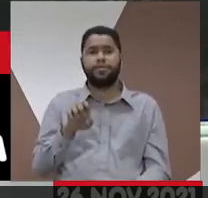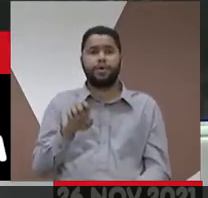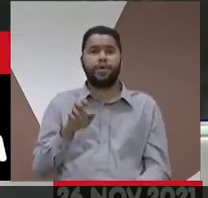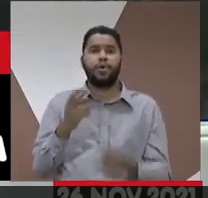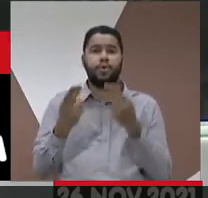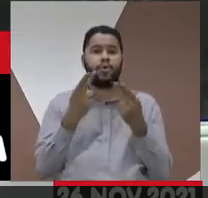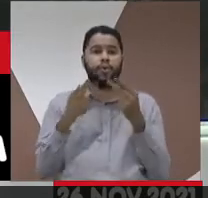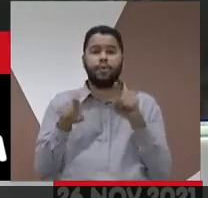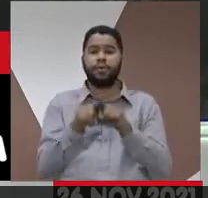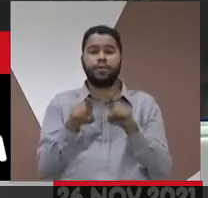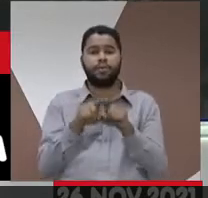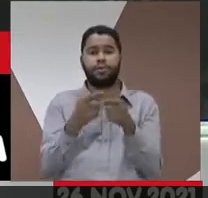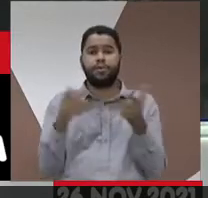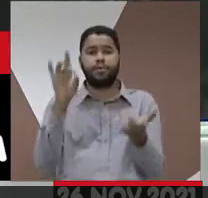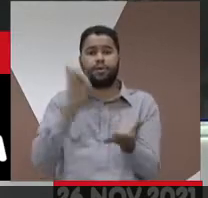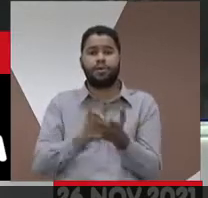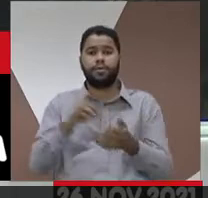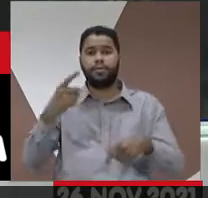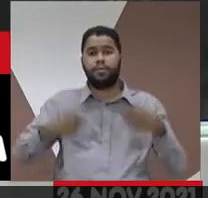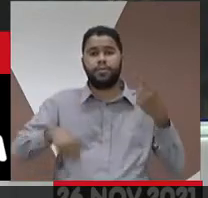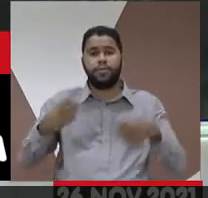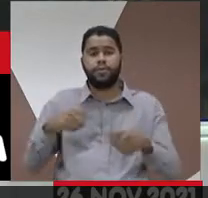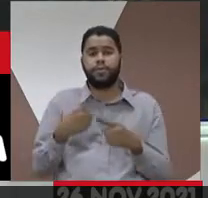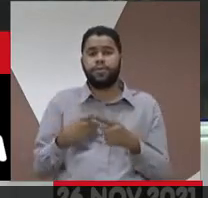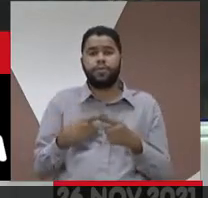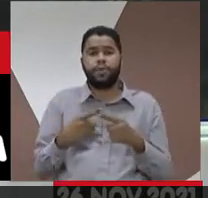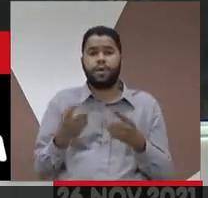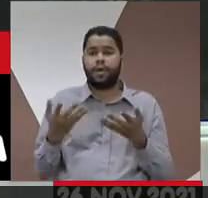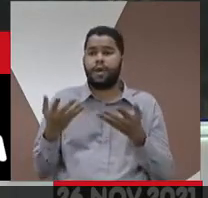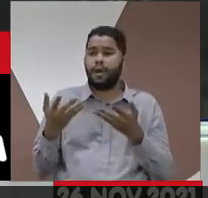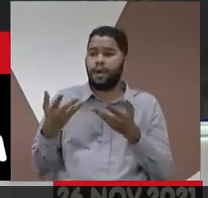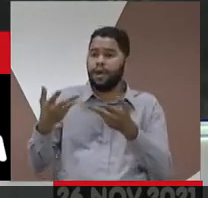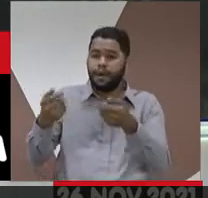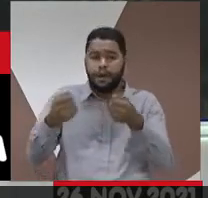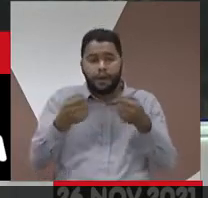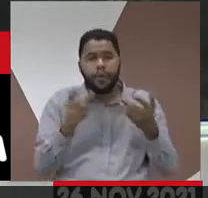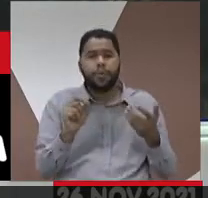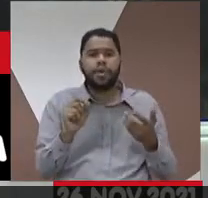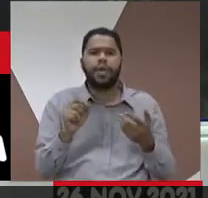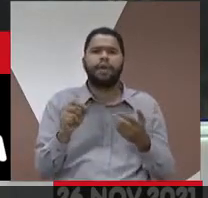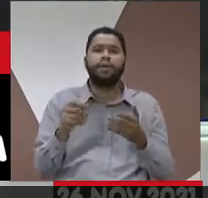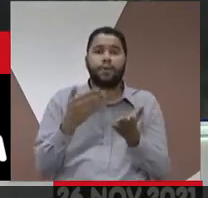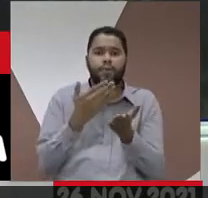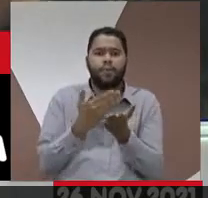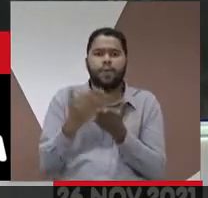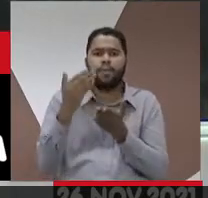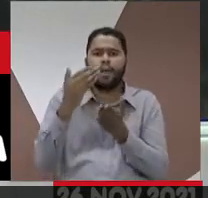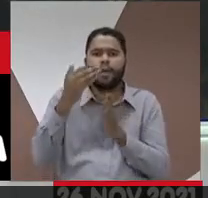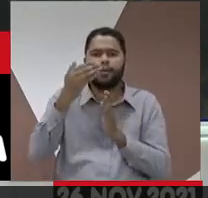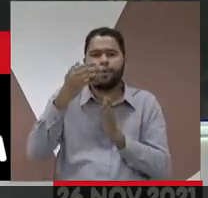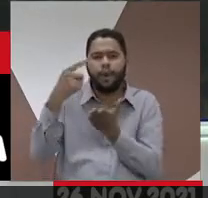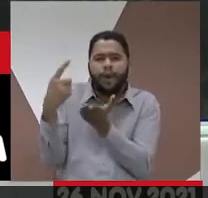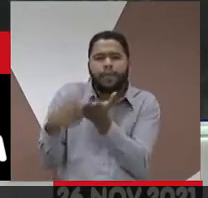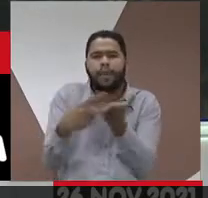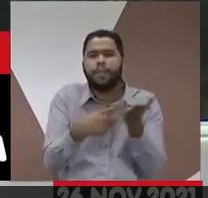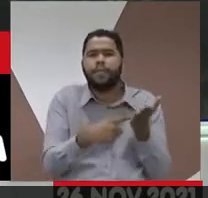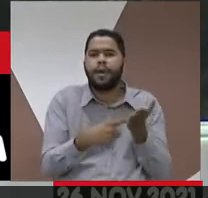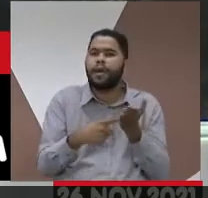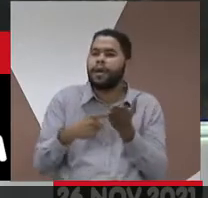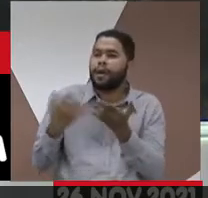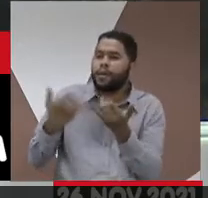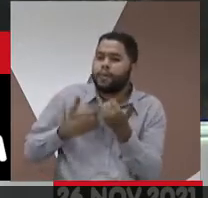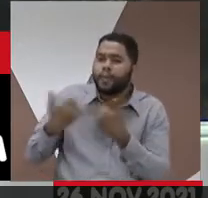E também não tem legitimidade política, porque ele não ouviu em nenhum momento, desde o momento que foi construído o acordo, não ouviu as